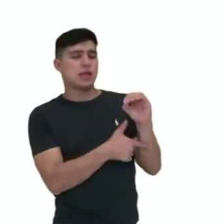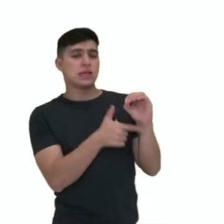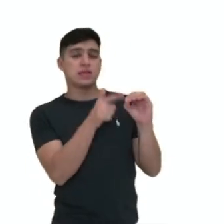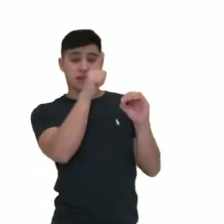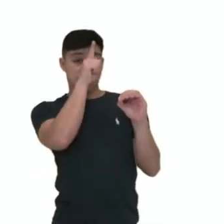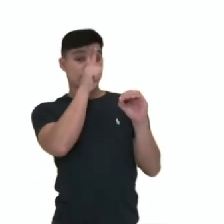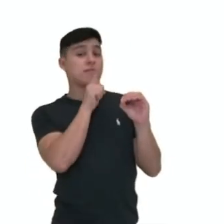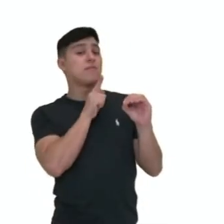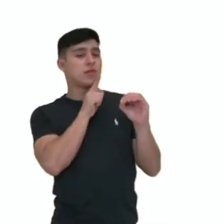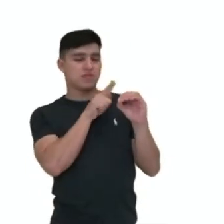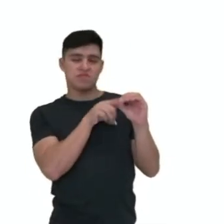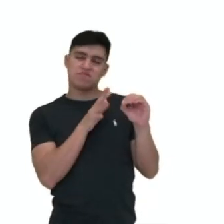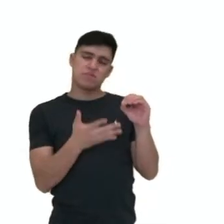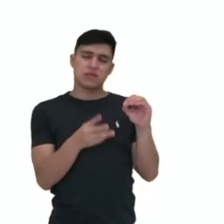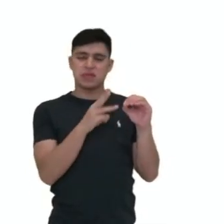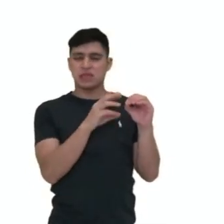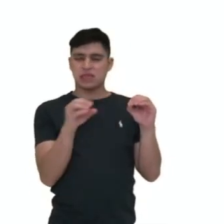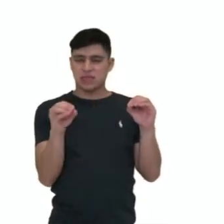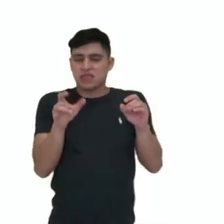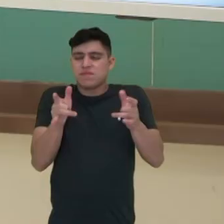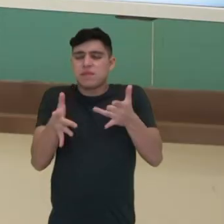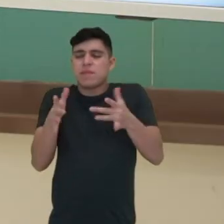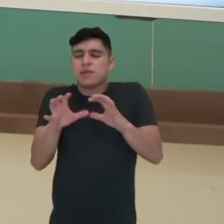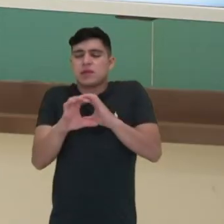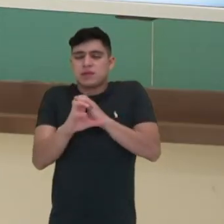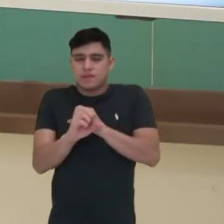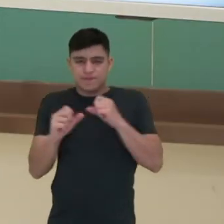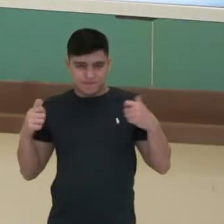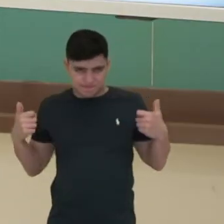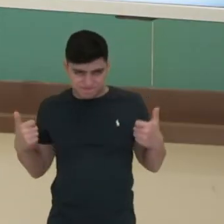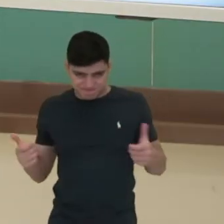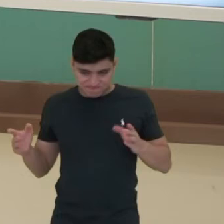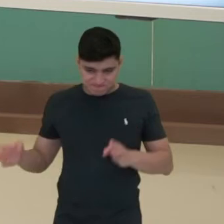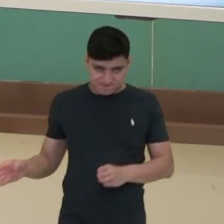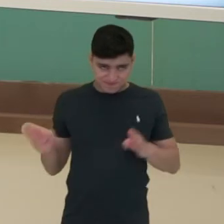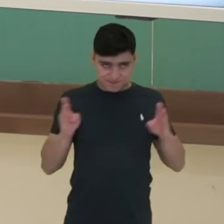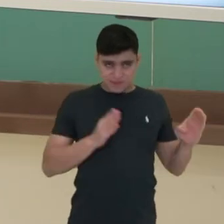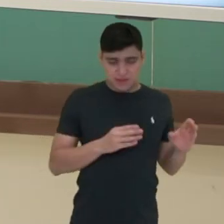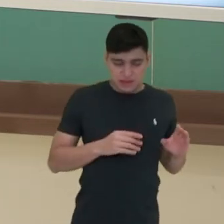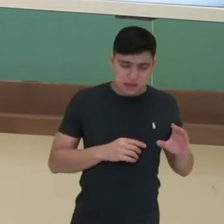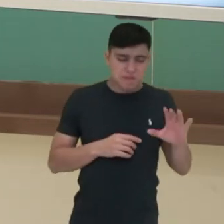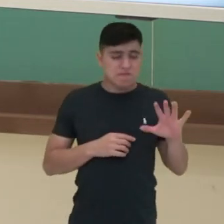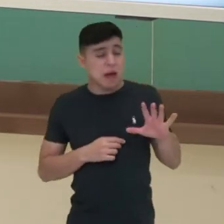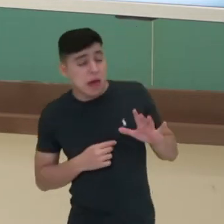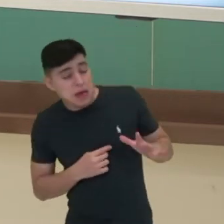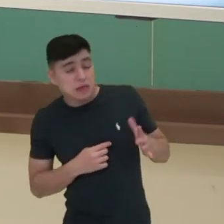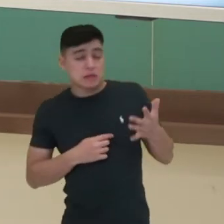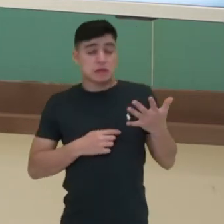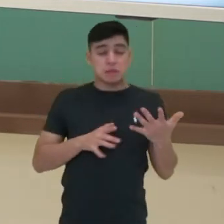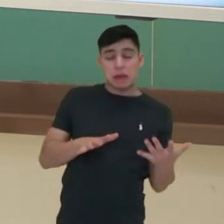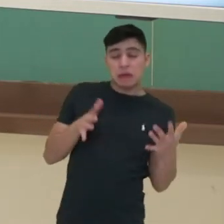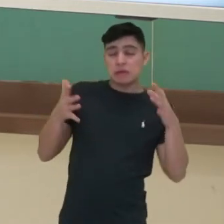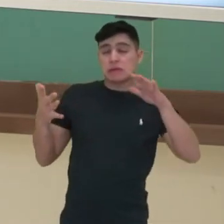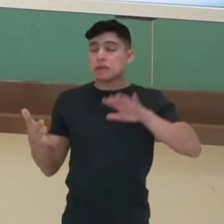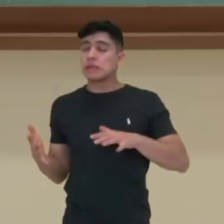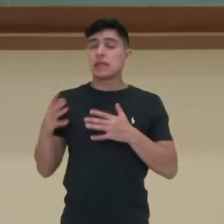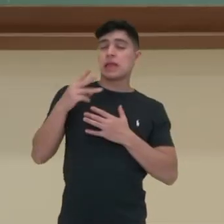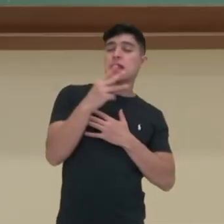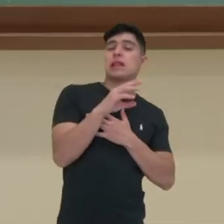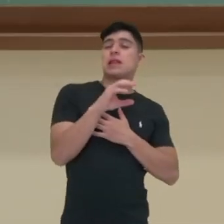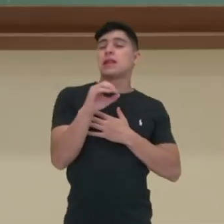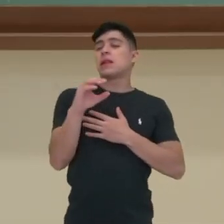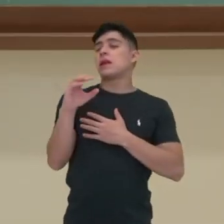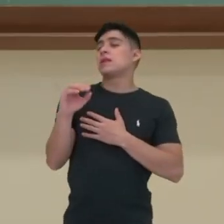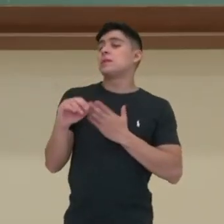Serão cerca de 300 ervilhas amarelas e lisas. Quando a gente fala em cerca de 300, a gente está falando o